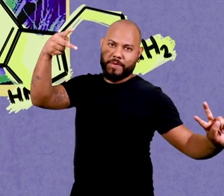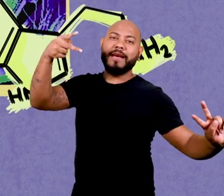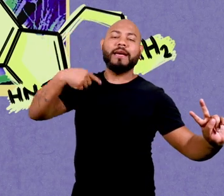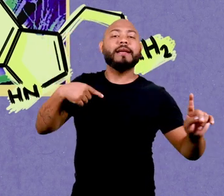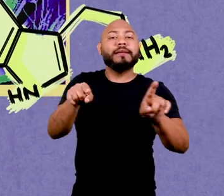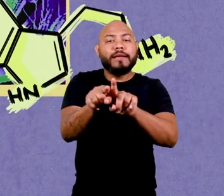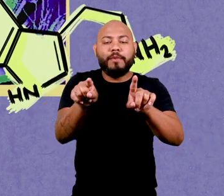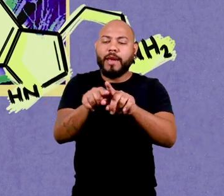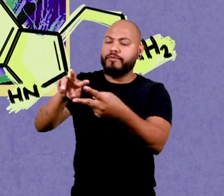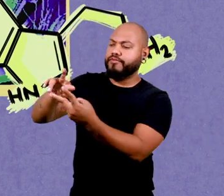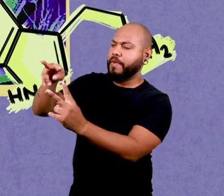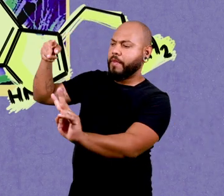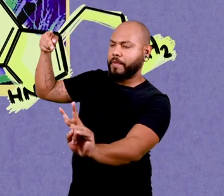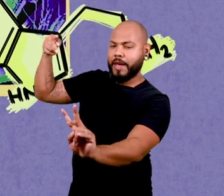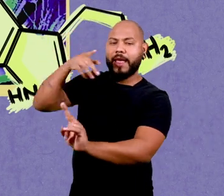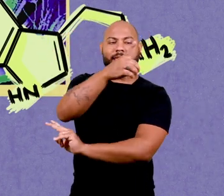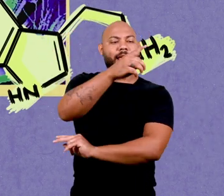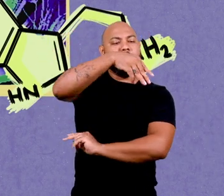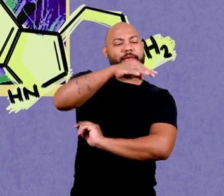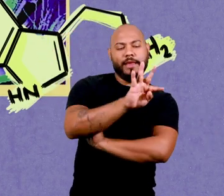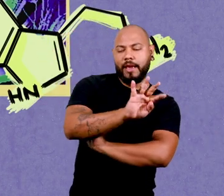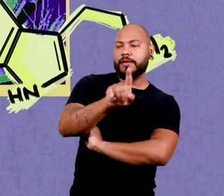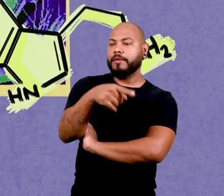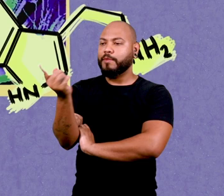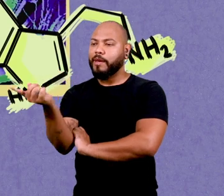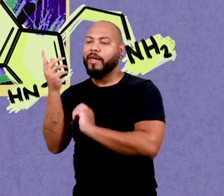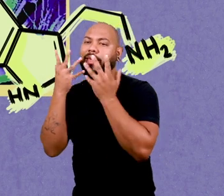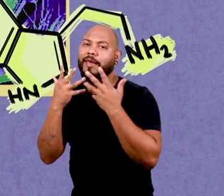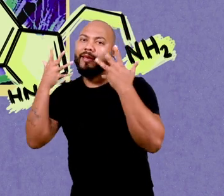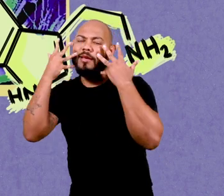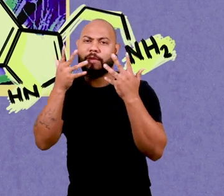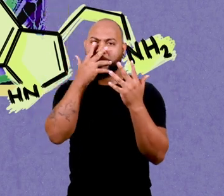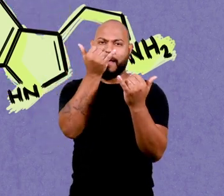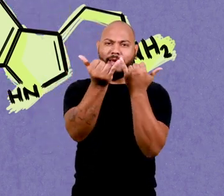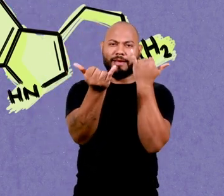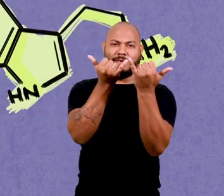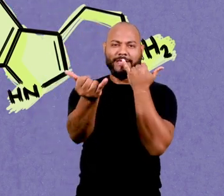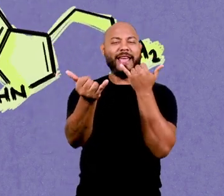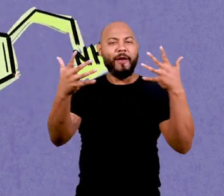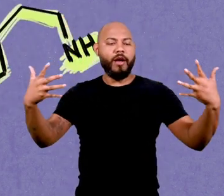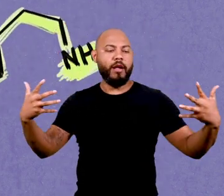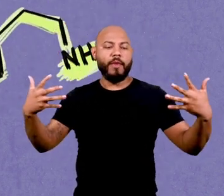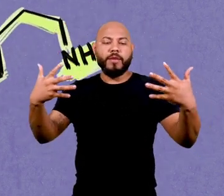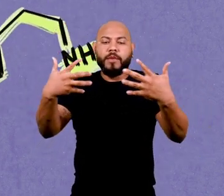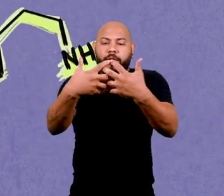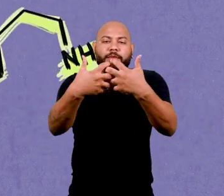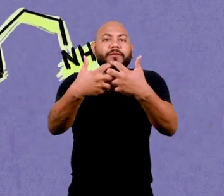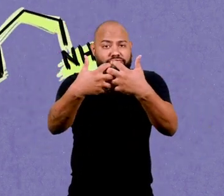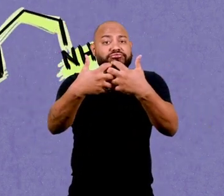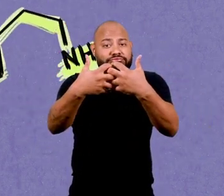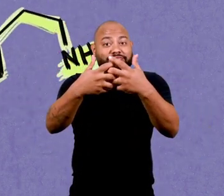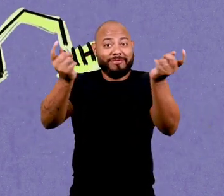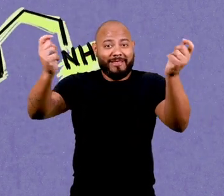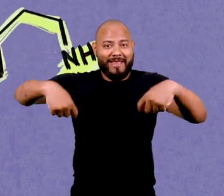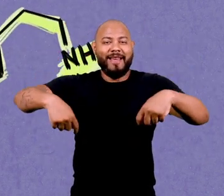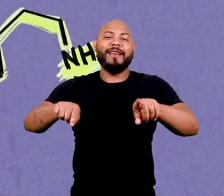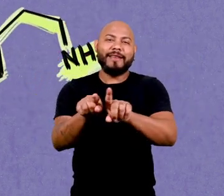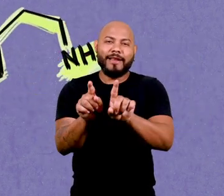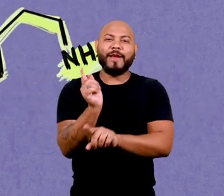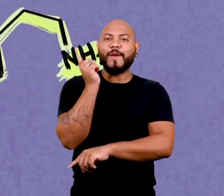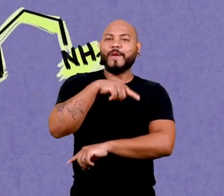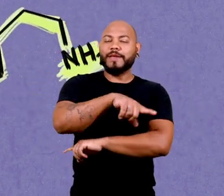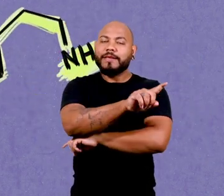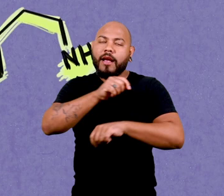e a molécula da serotonina, a gente vai ver que elas são muito parecidas. Imagina como se fosse uma chave, uma fechadura. Então ele vai se ligar